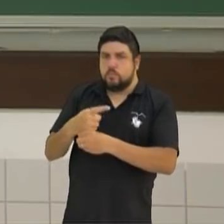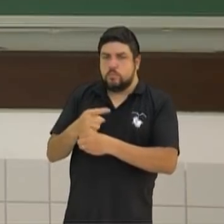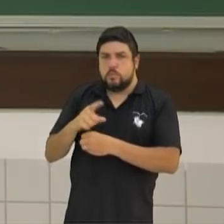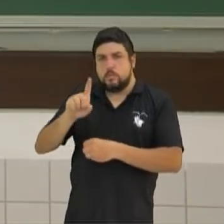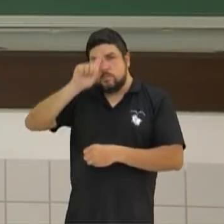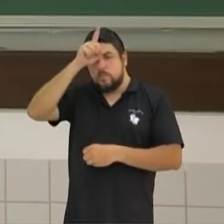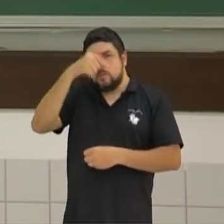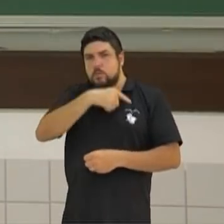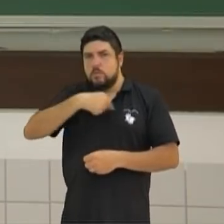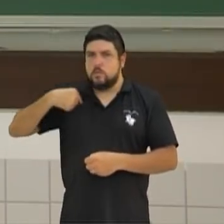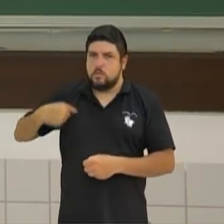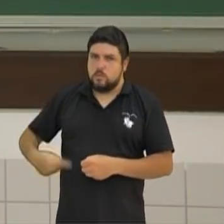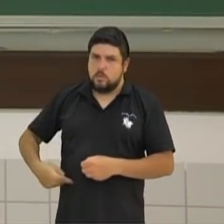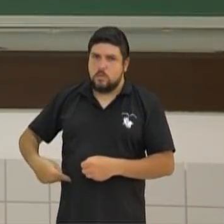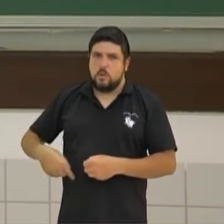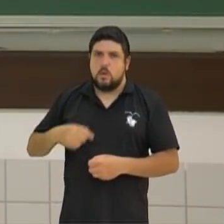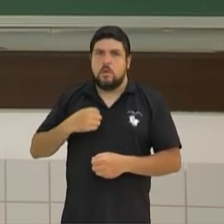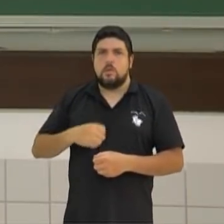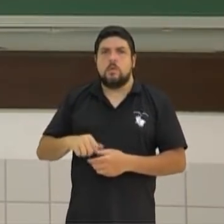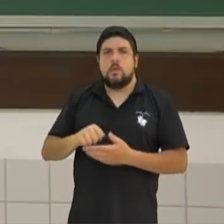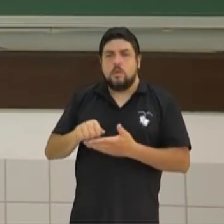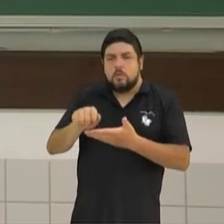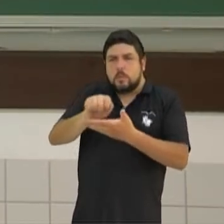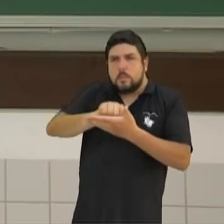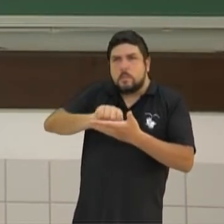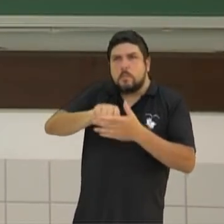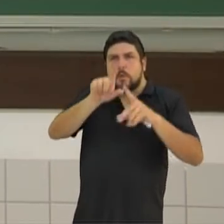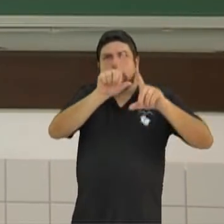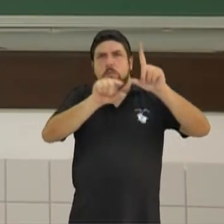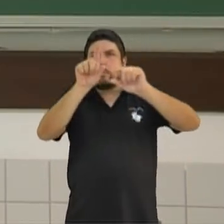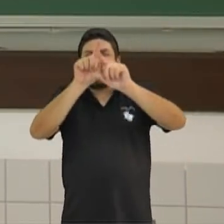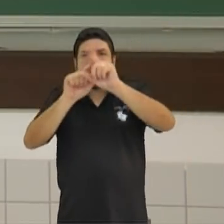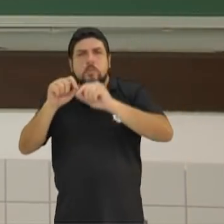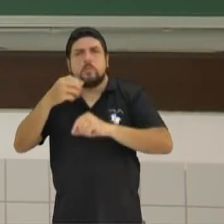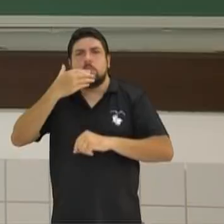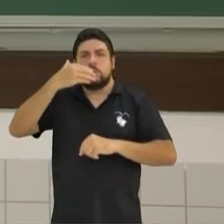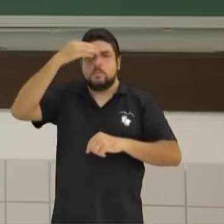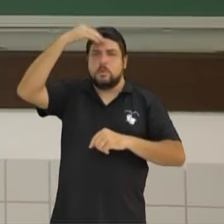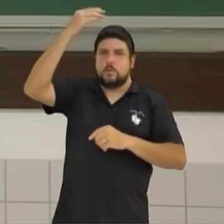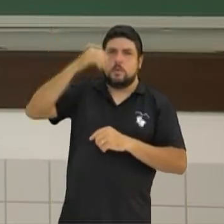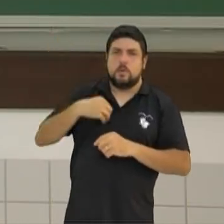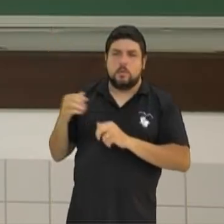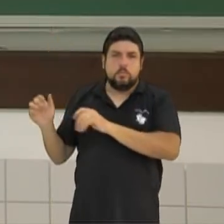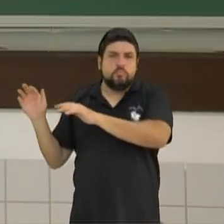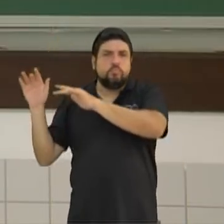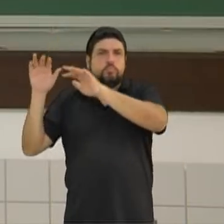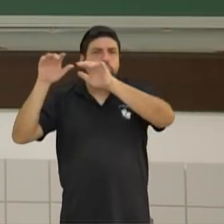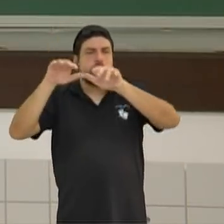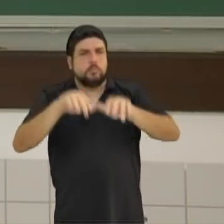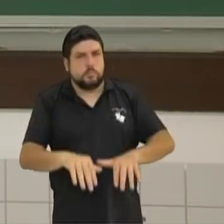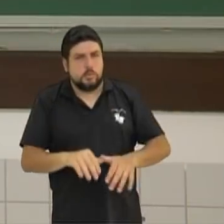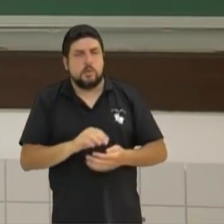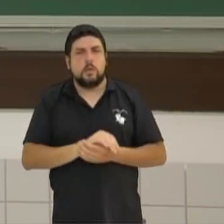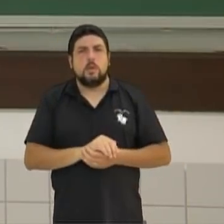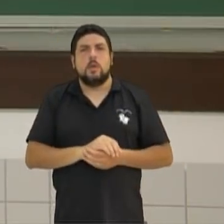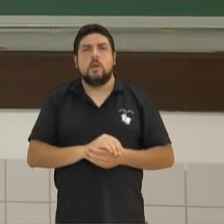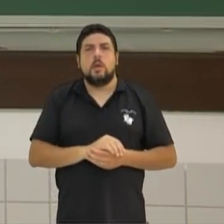o astrolábio é uma invenção árabe. Então, tudo isso aí veio com os árabes para cá. E eles ainda